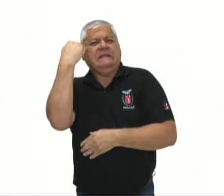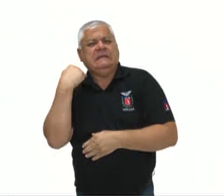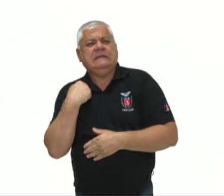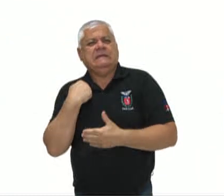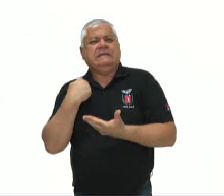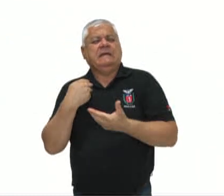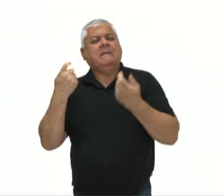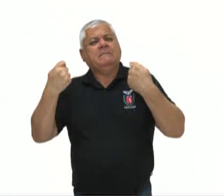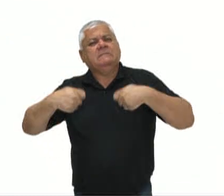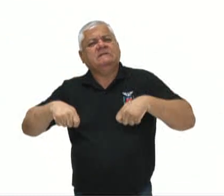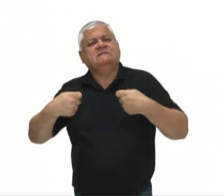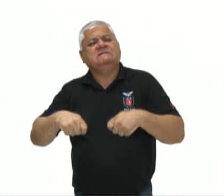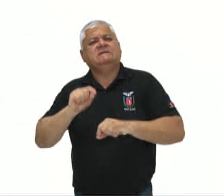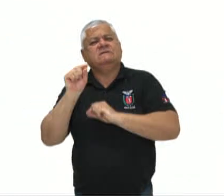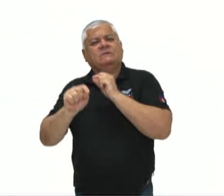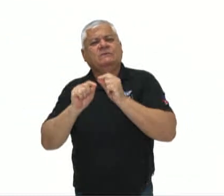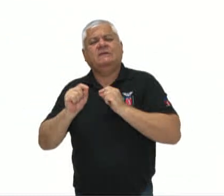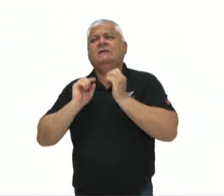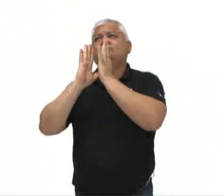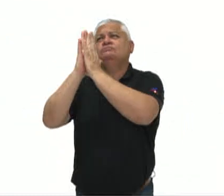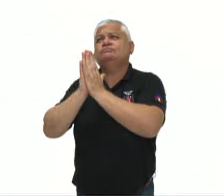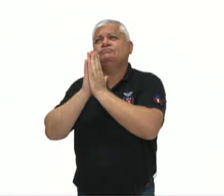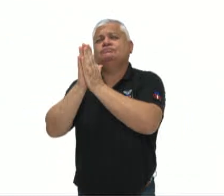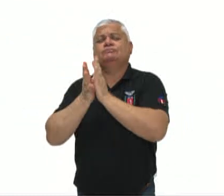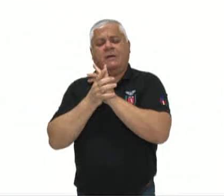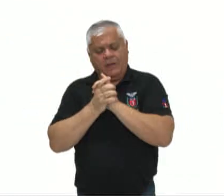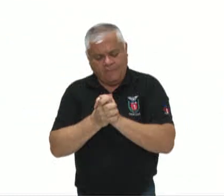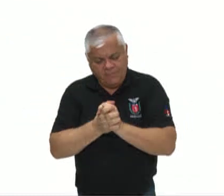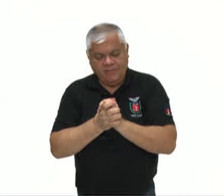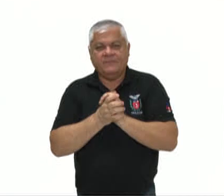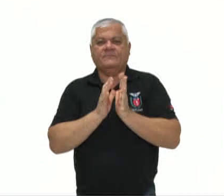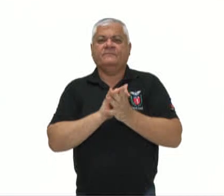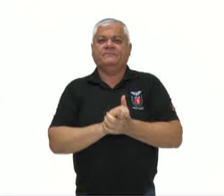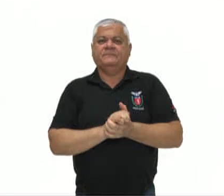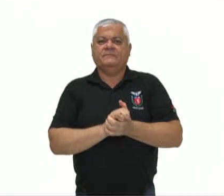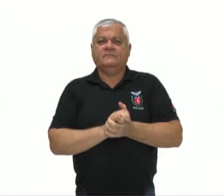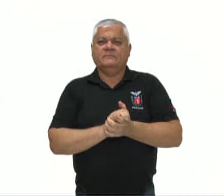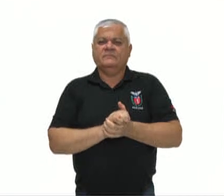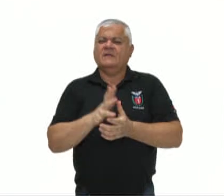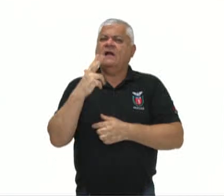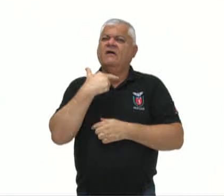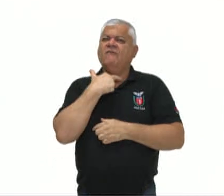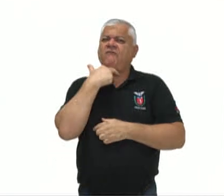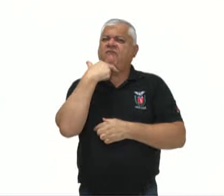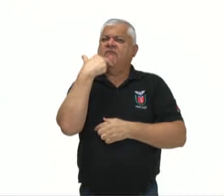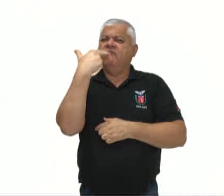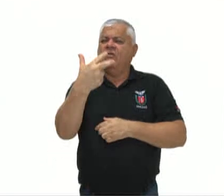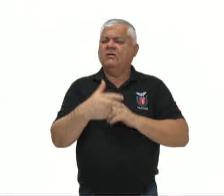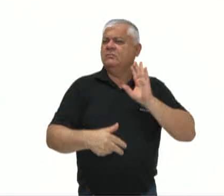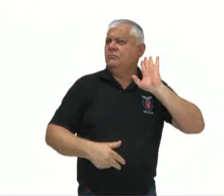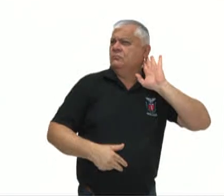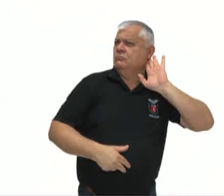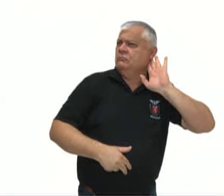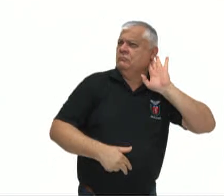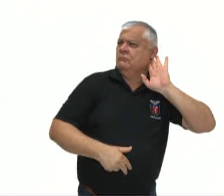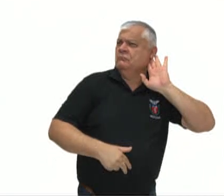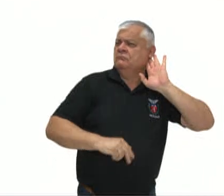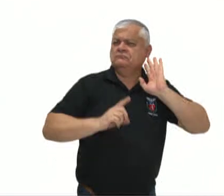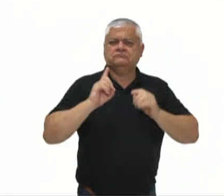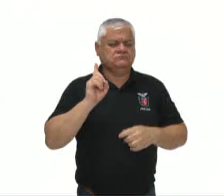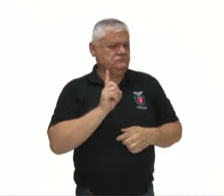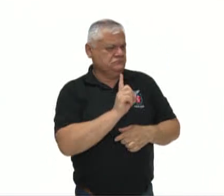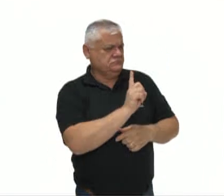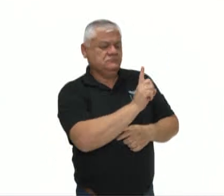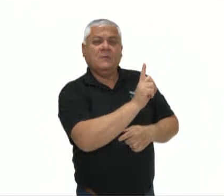e alcançai o que rogamos. Amém. Vendo a avó sair do quarto do santuário, Conceição,